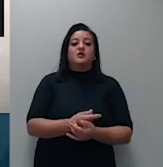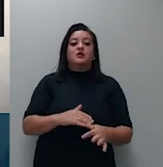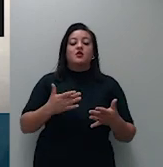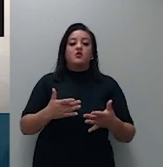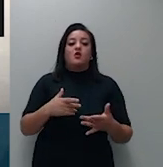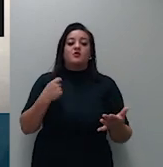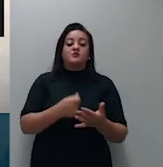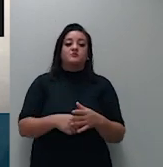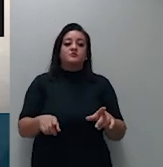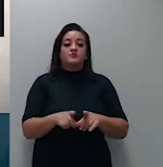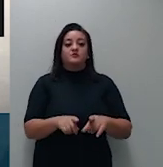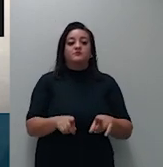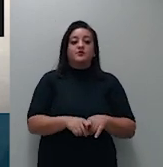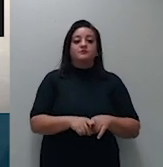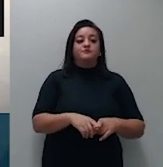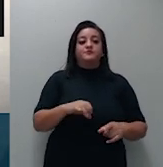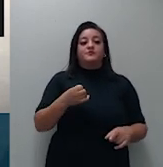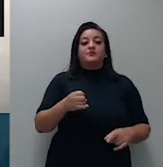acontecer